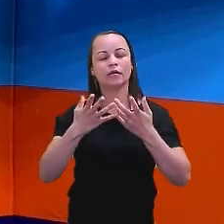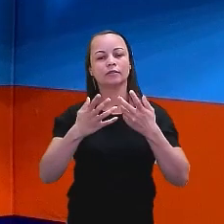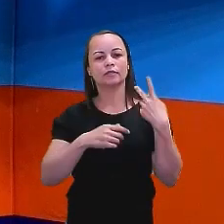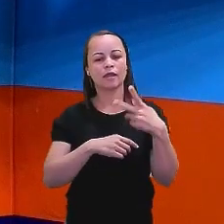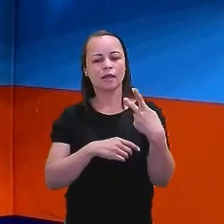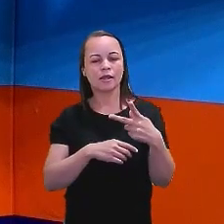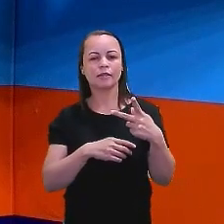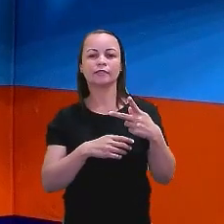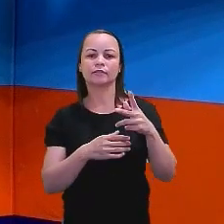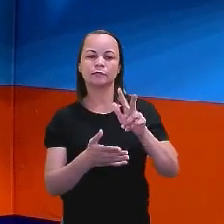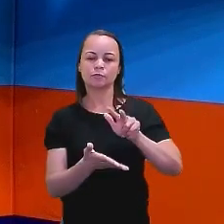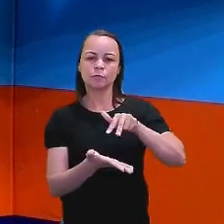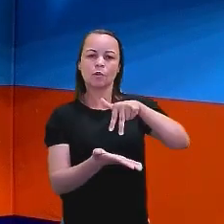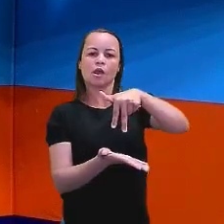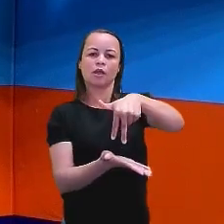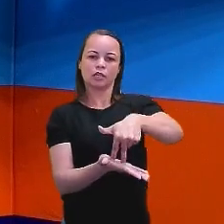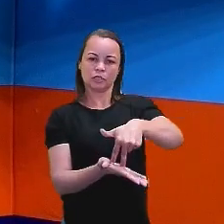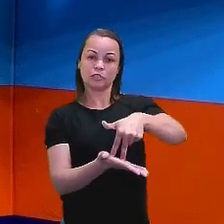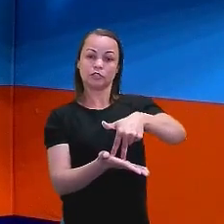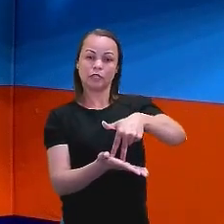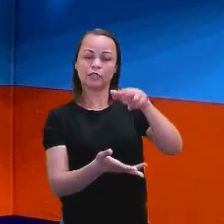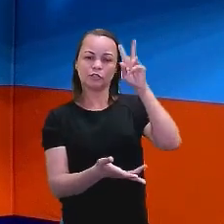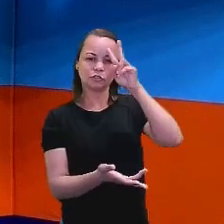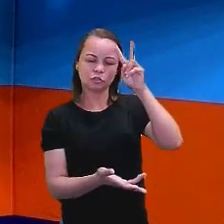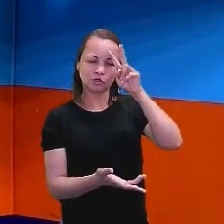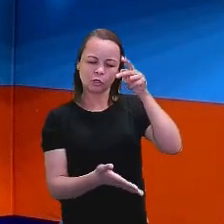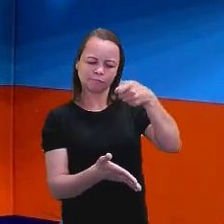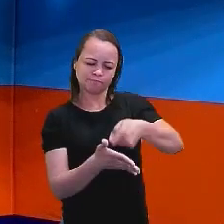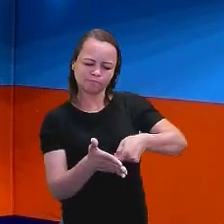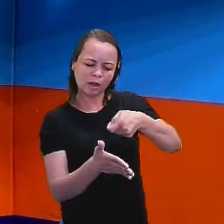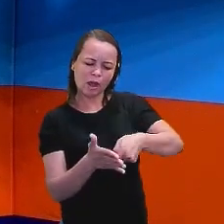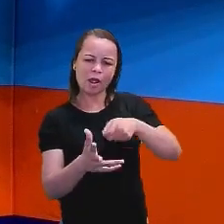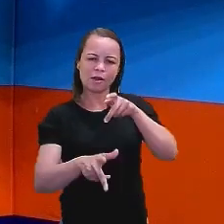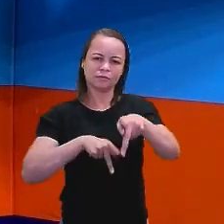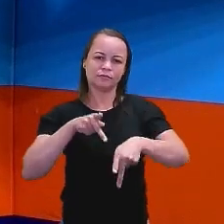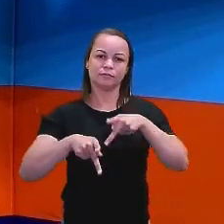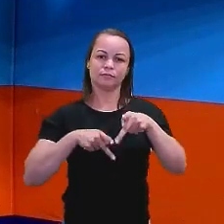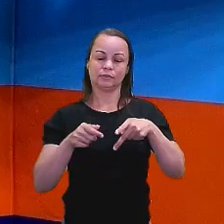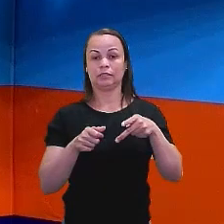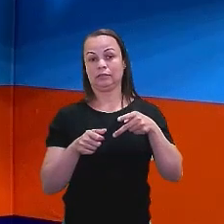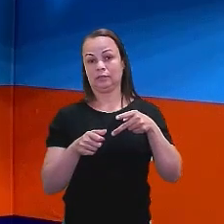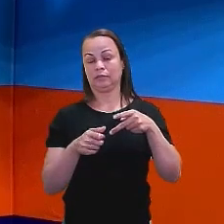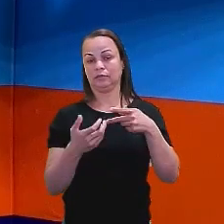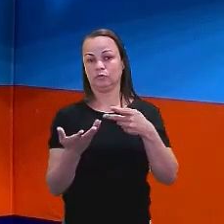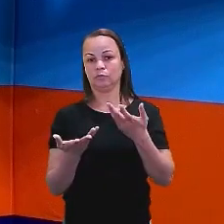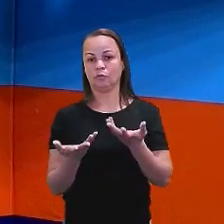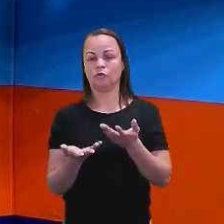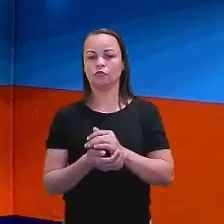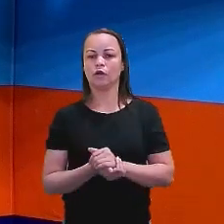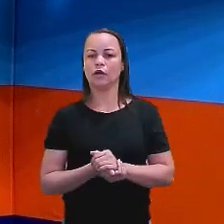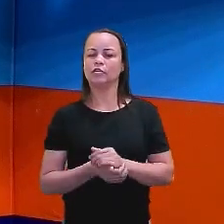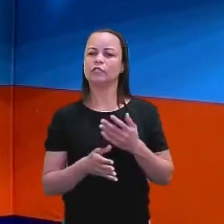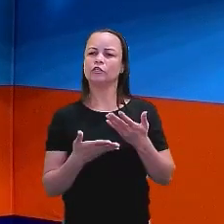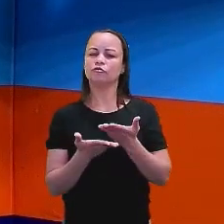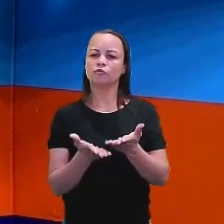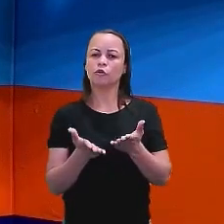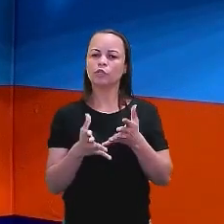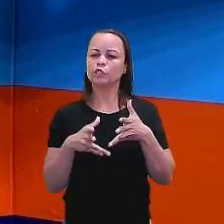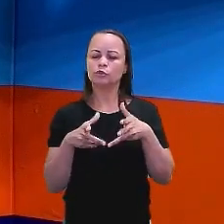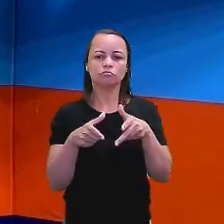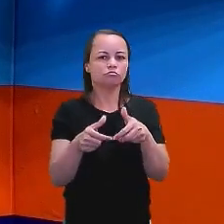histórica que representa a resistência de um povo que foi, de toda